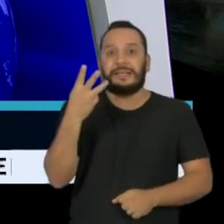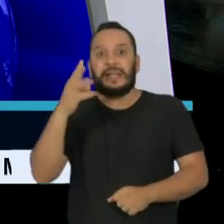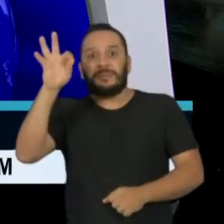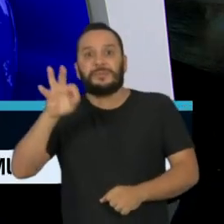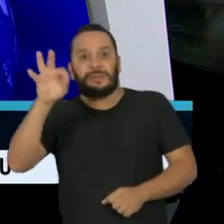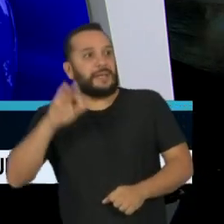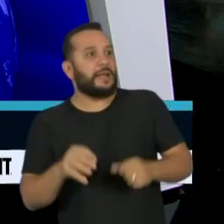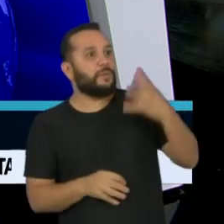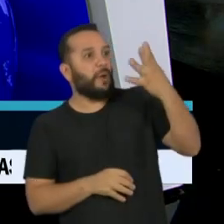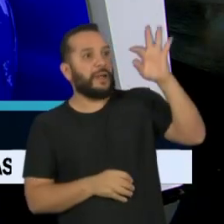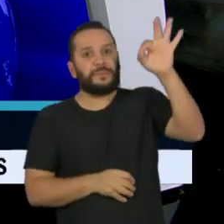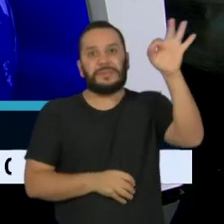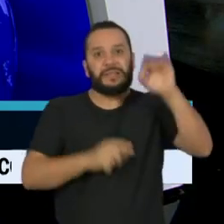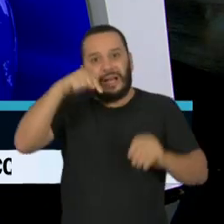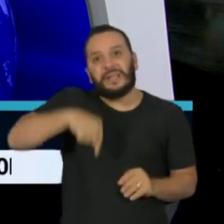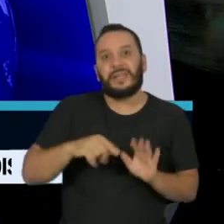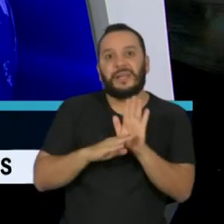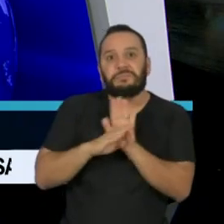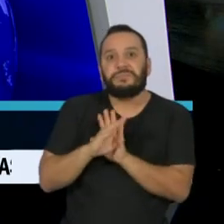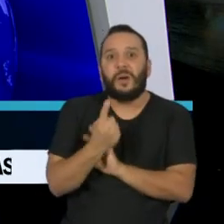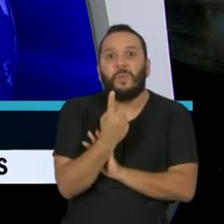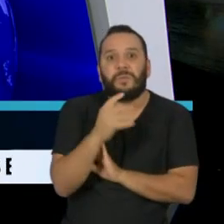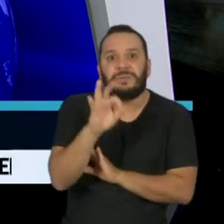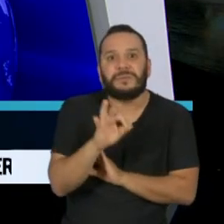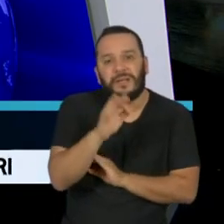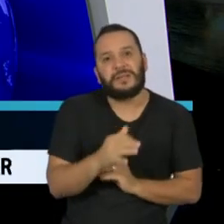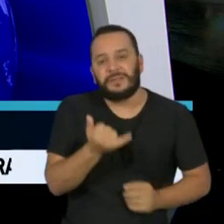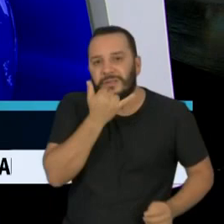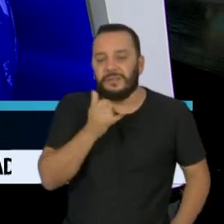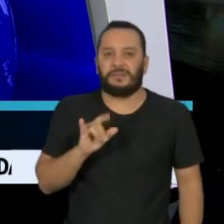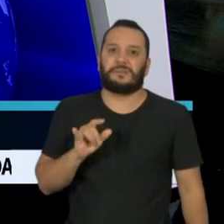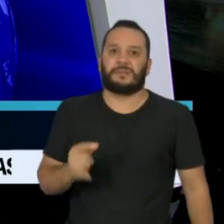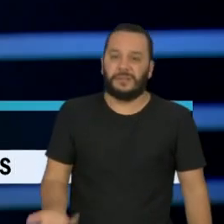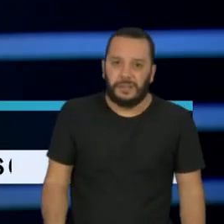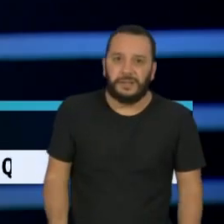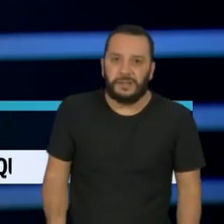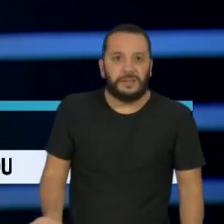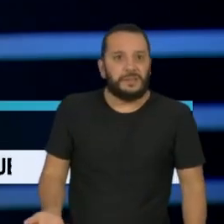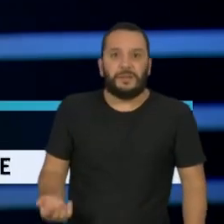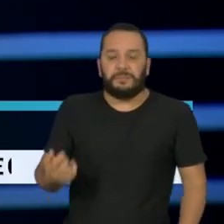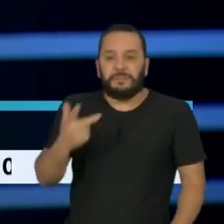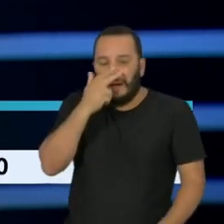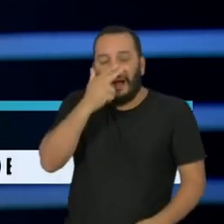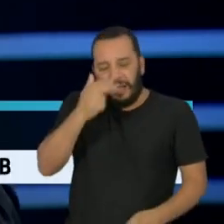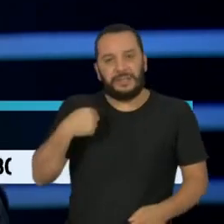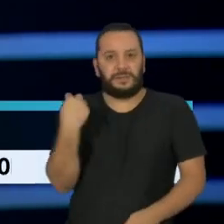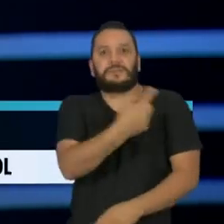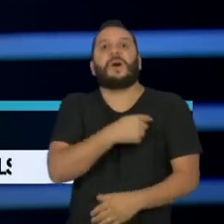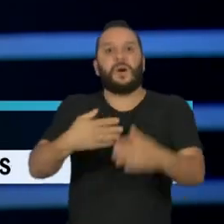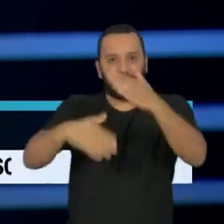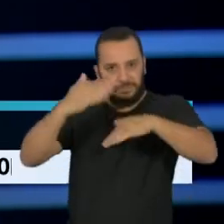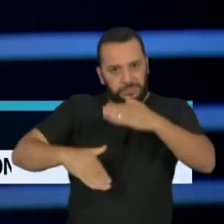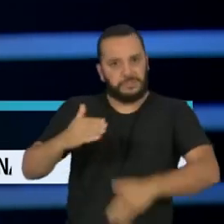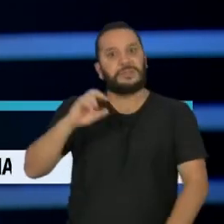1% não compensa nem a taxa de crescimento vegetativo. Nós estamos andando para trás. Então, assim, essa